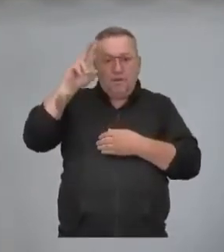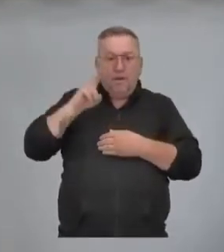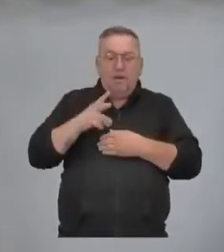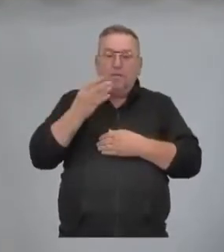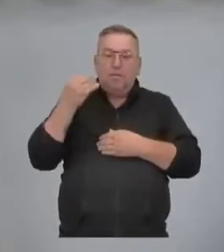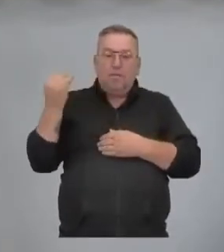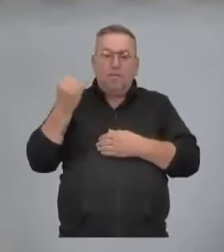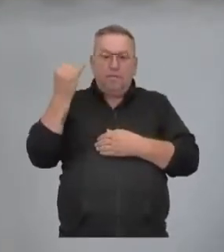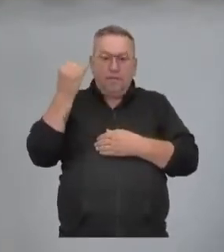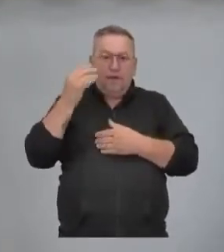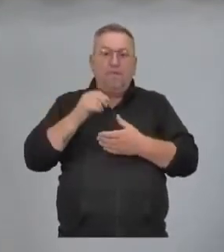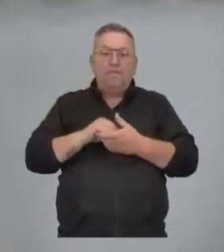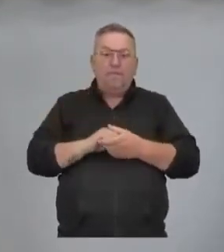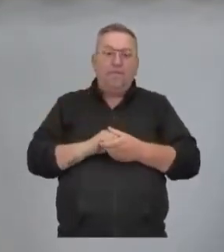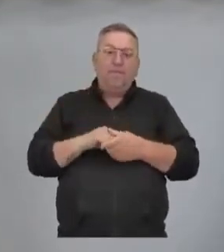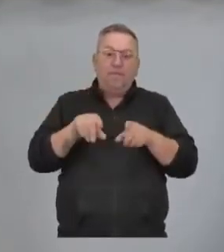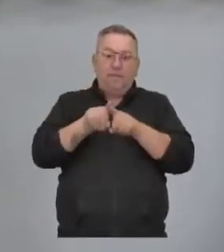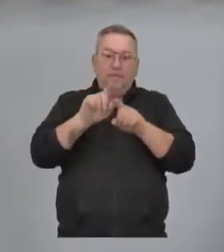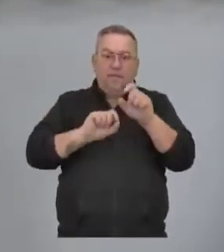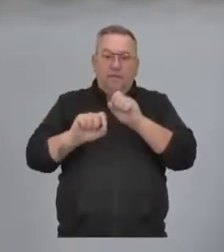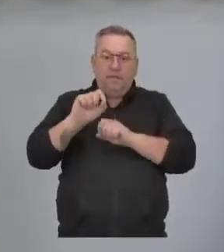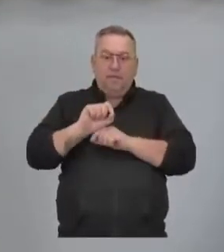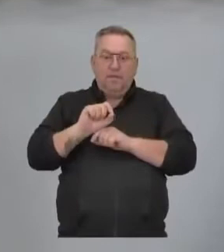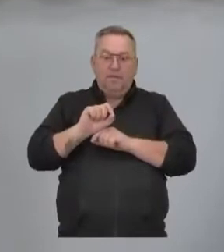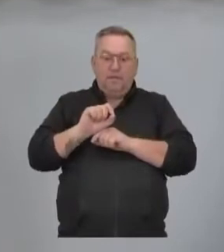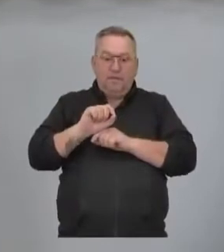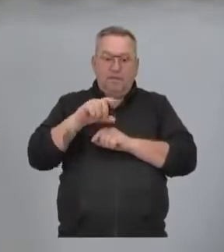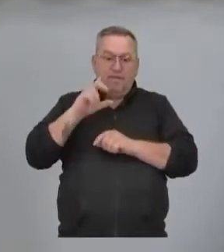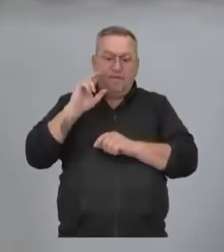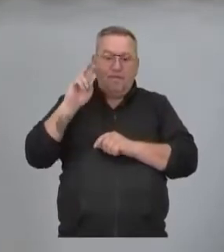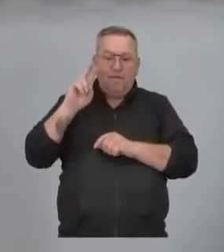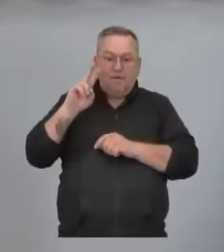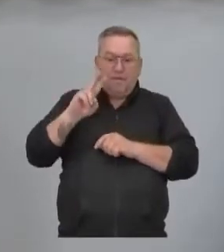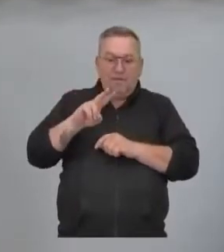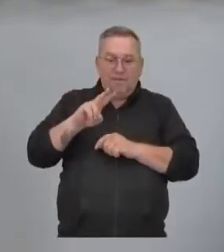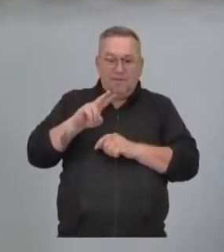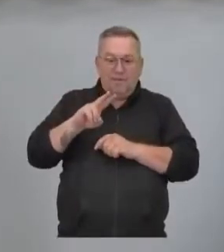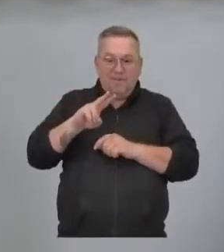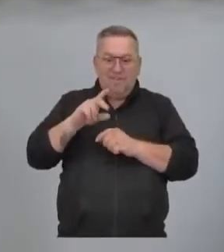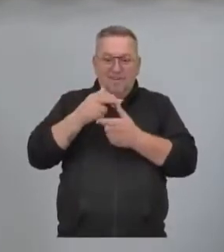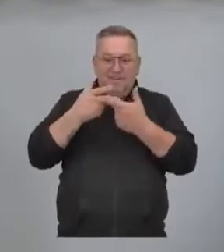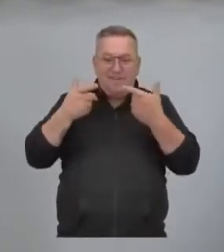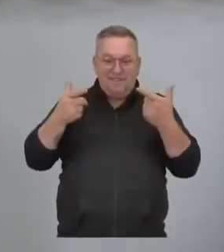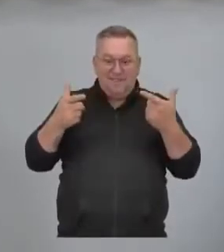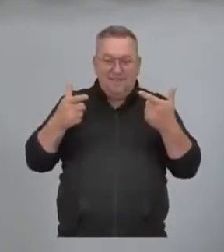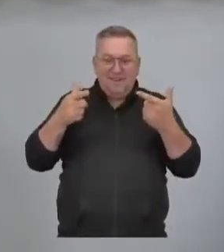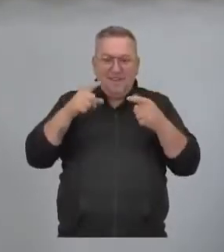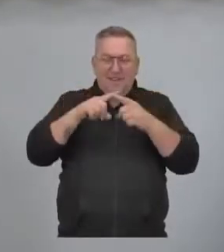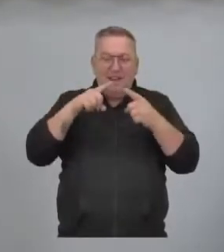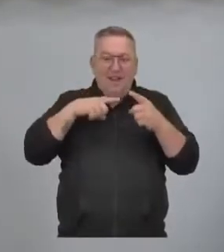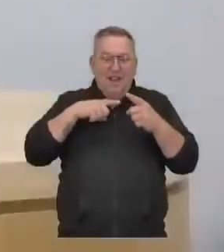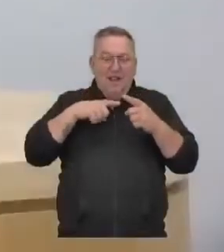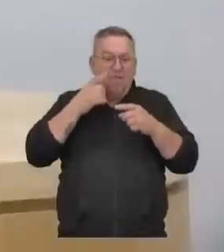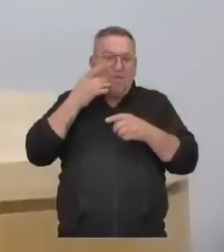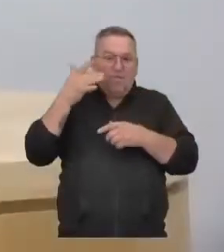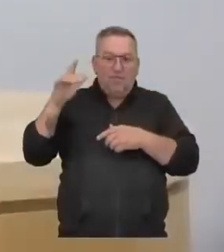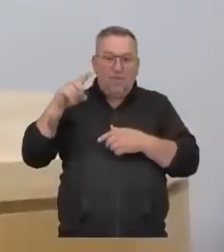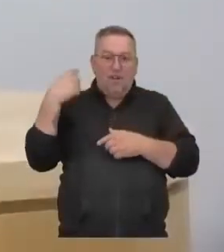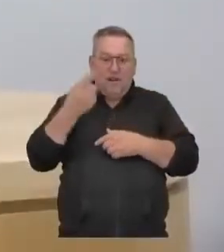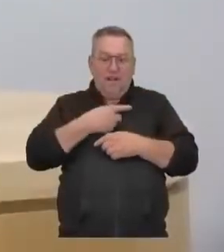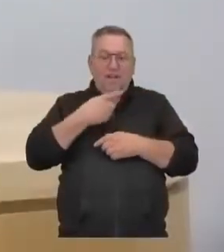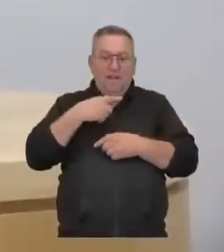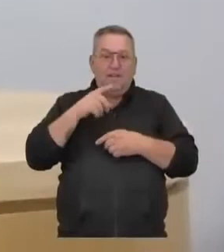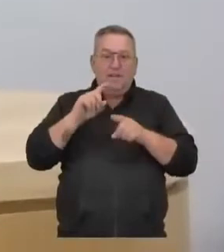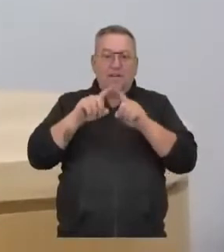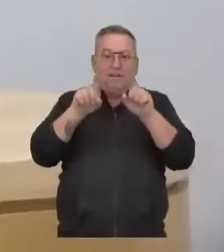muito importante, né? E dá valor, né? É uma, como se diz, é uma relíquia da nossa história, né, de vida.